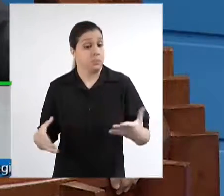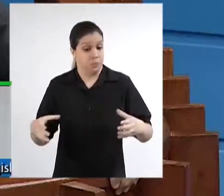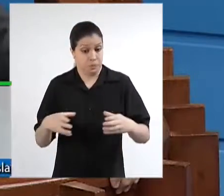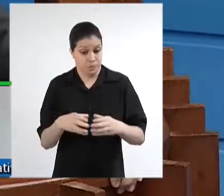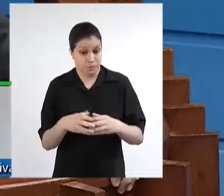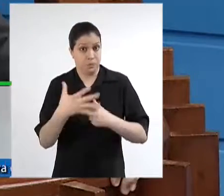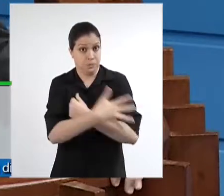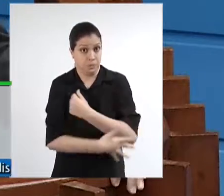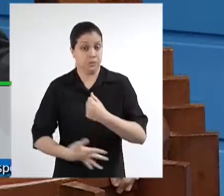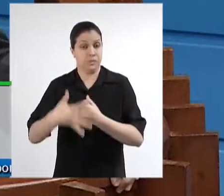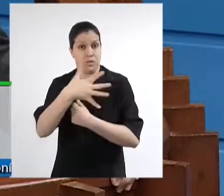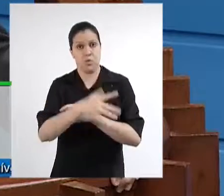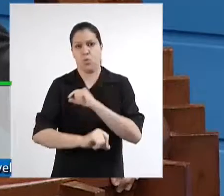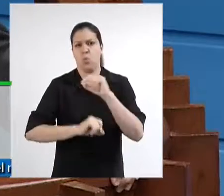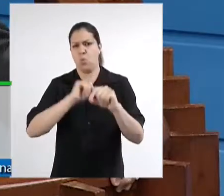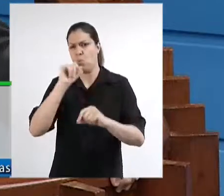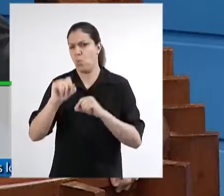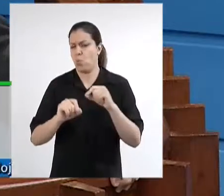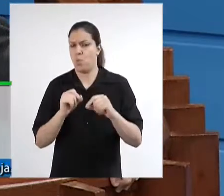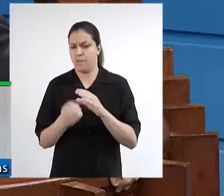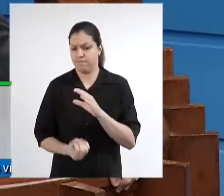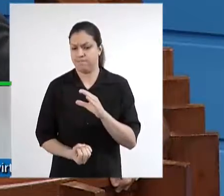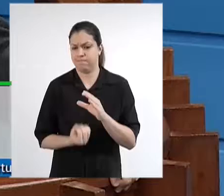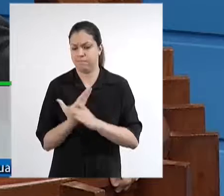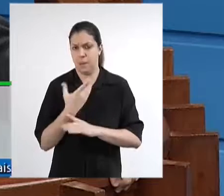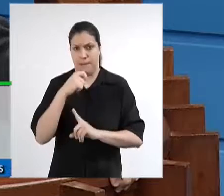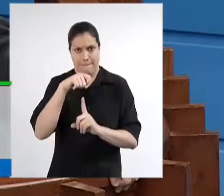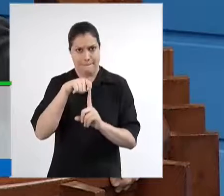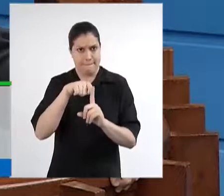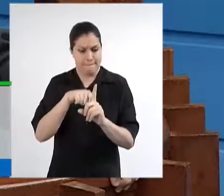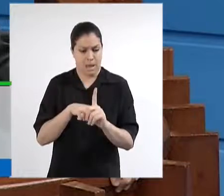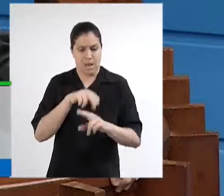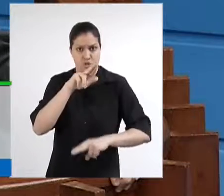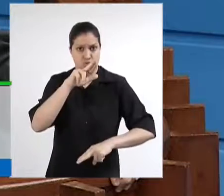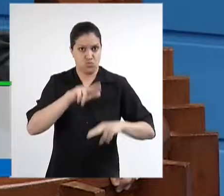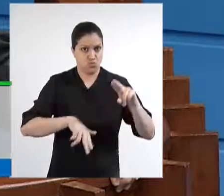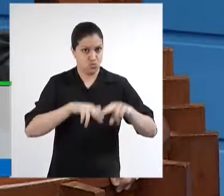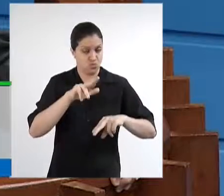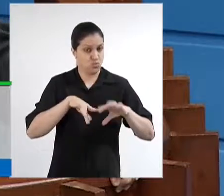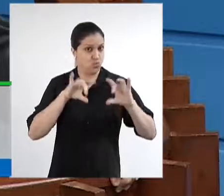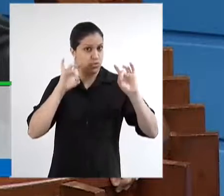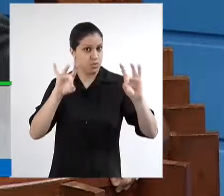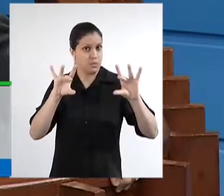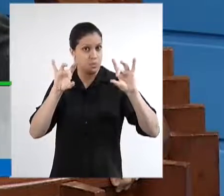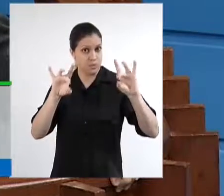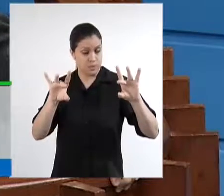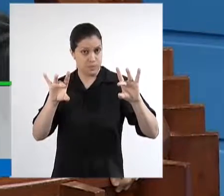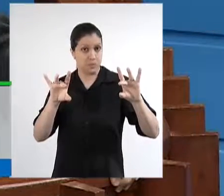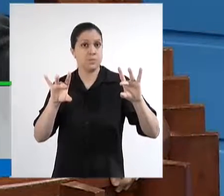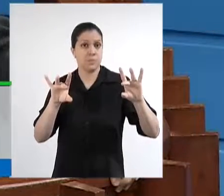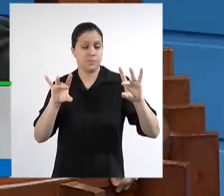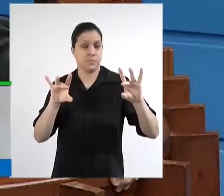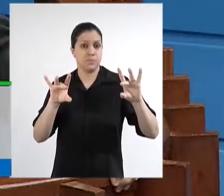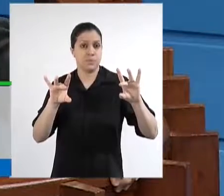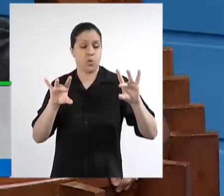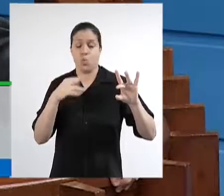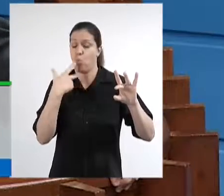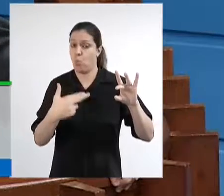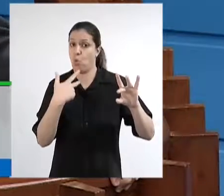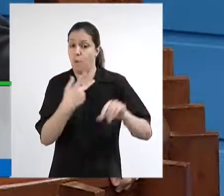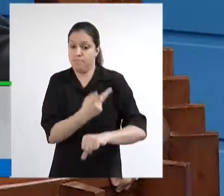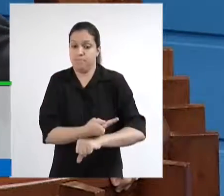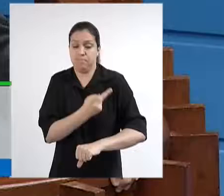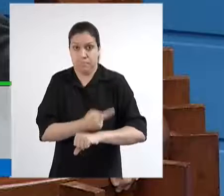frente instituiu o mês de junho como Junho